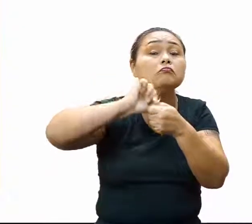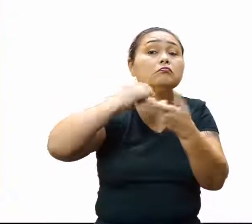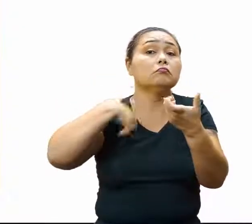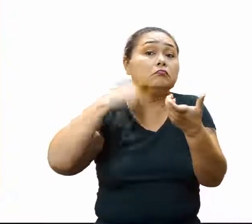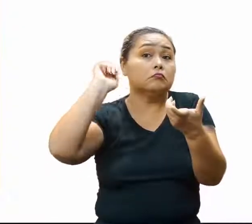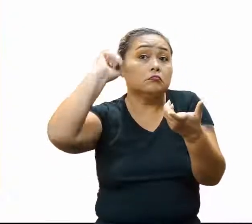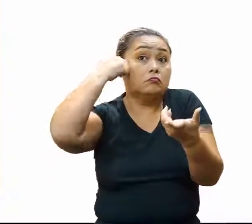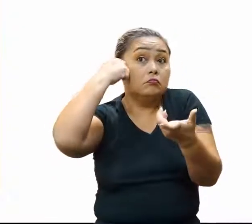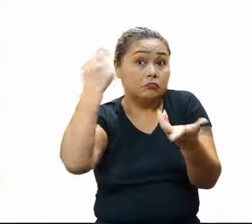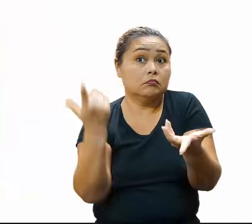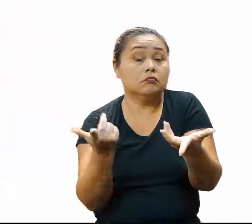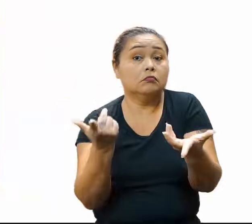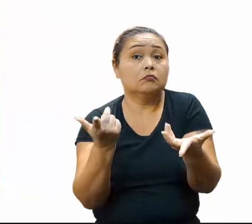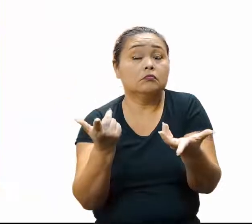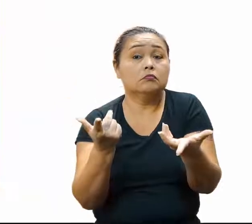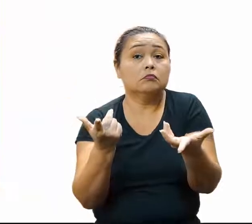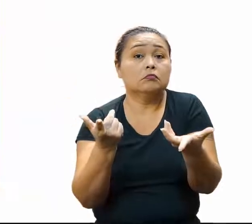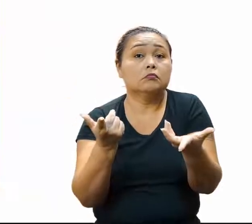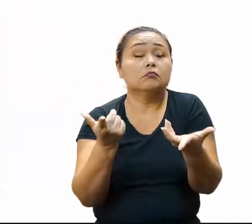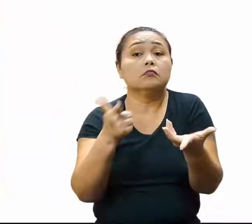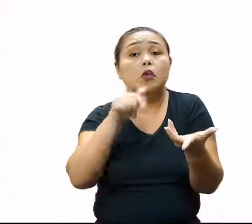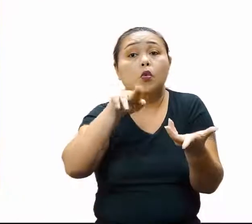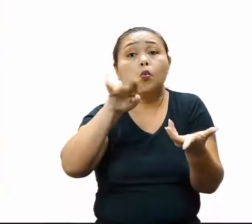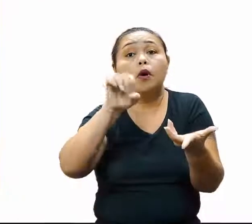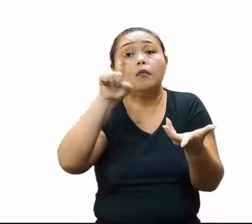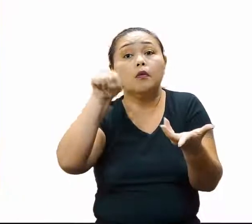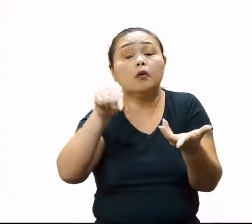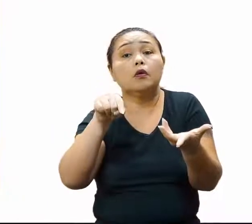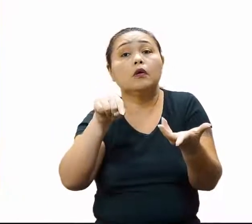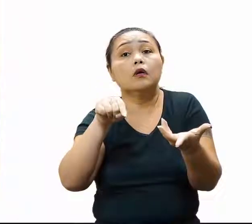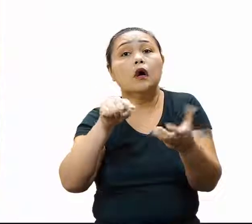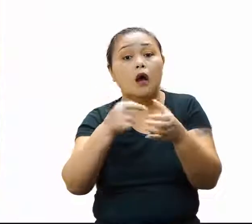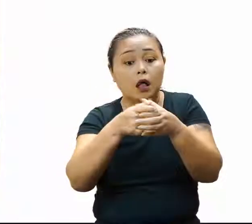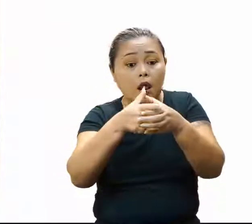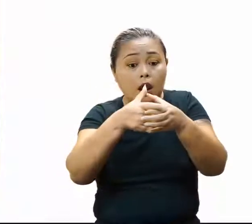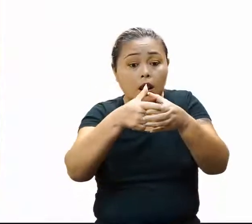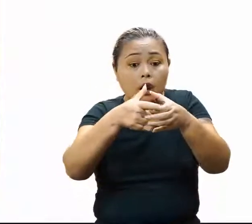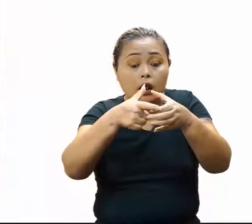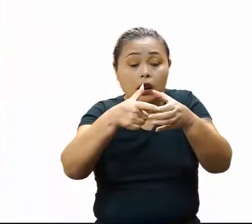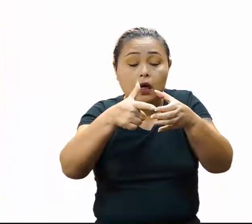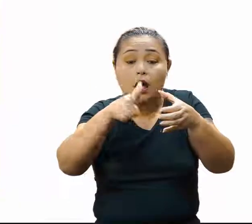Detalhe, tá, gente? Guaporé vai ser basicamente...